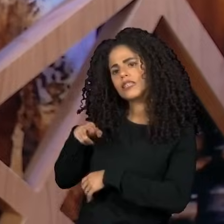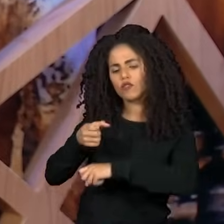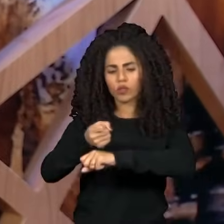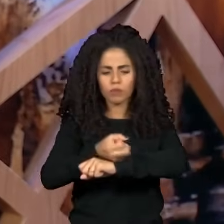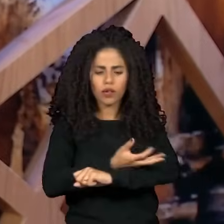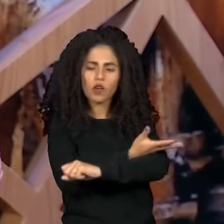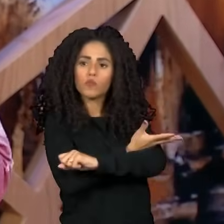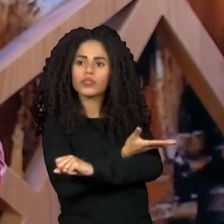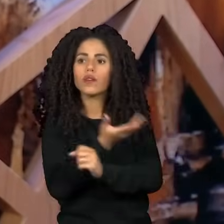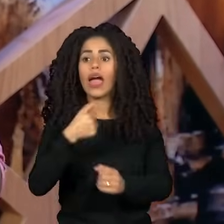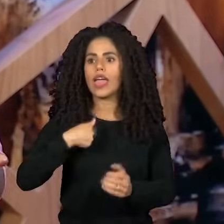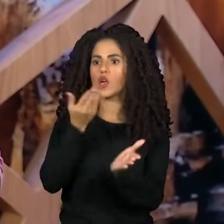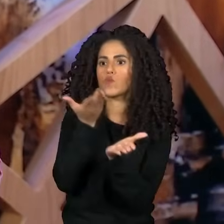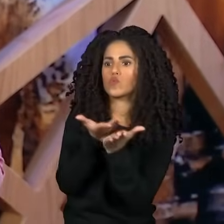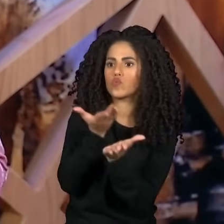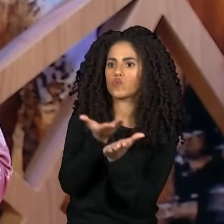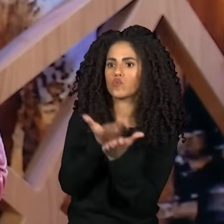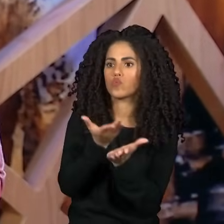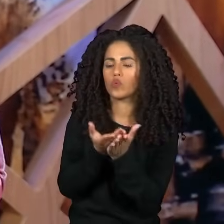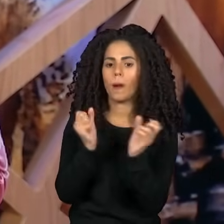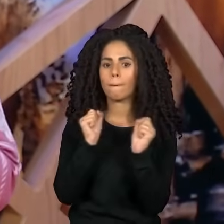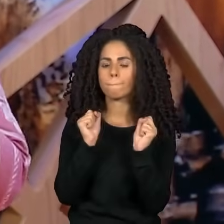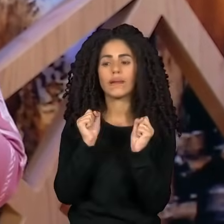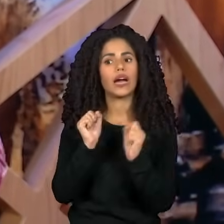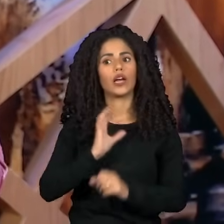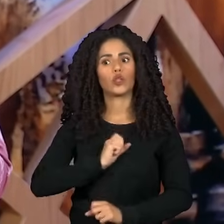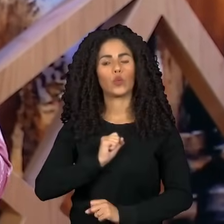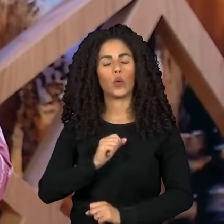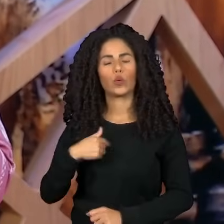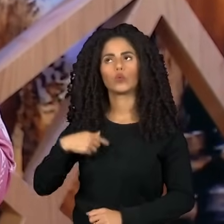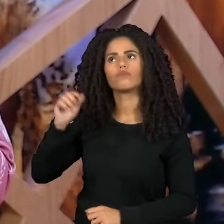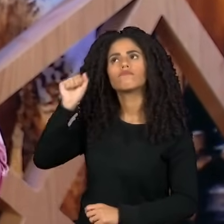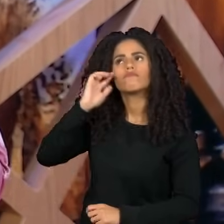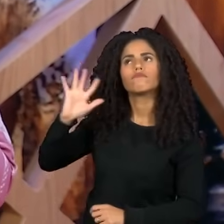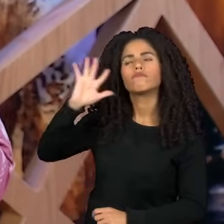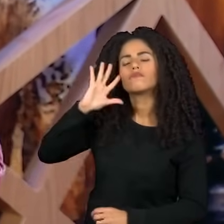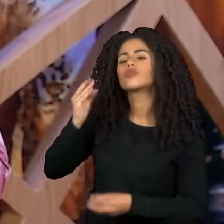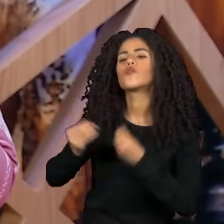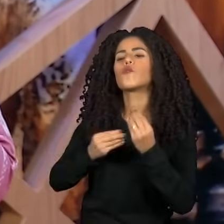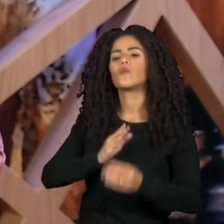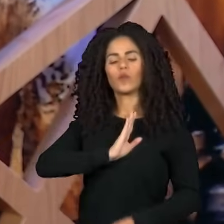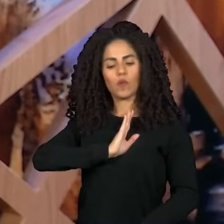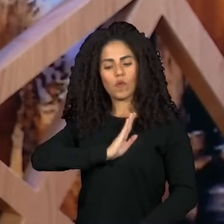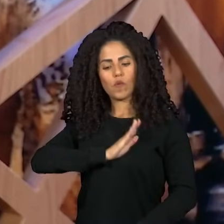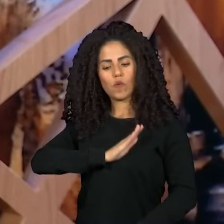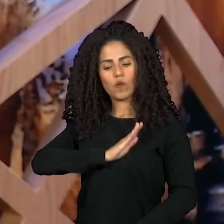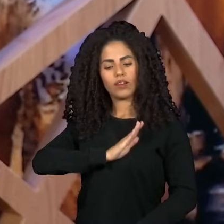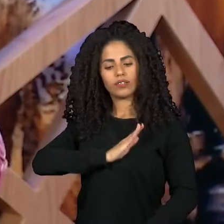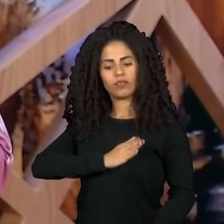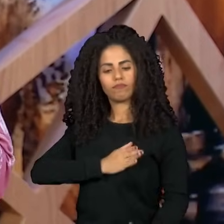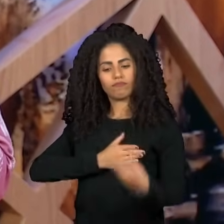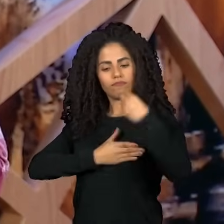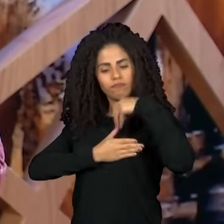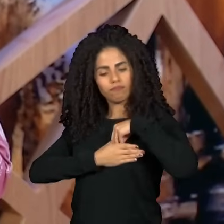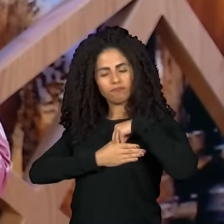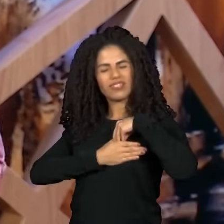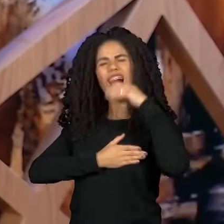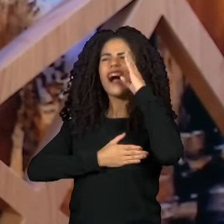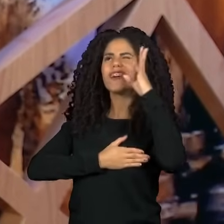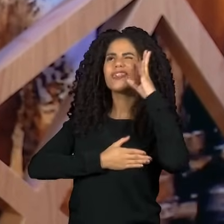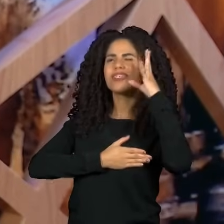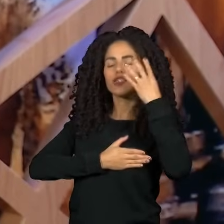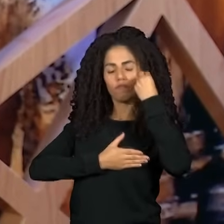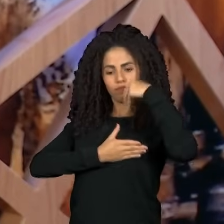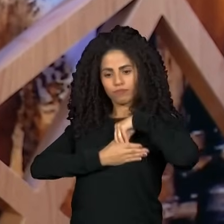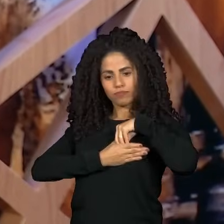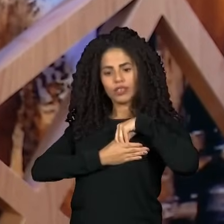Eu estudo isso, né? Eu sou apaixonada por isso na filosofia africana. Inclusive, eu digo que o coração é a morada da nossa consciência. E quando nós falamos que o coração